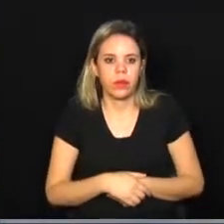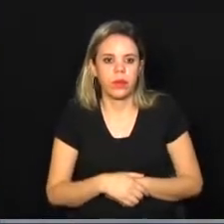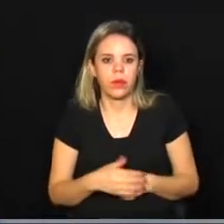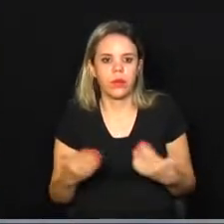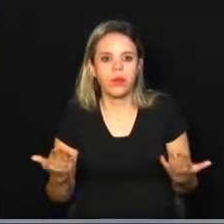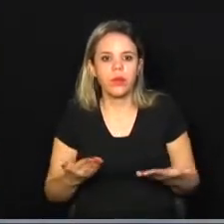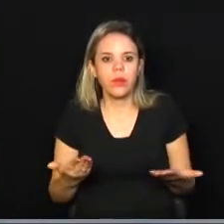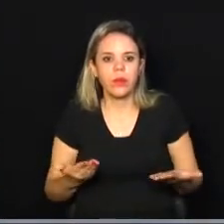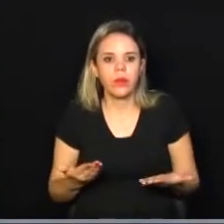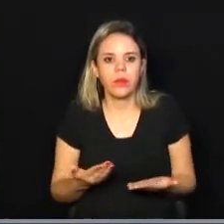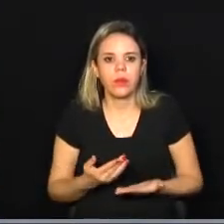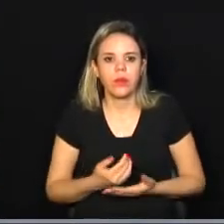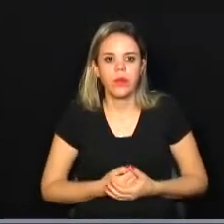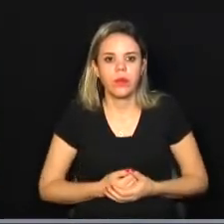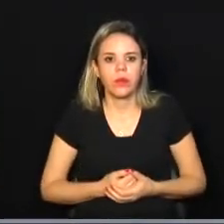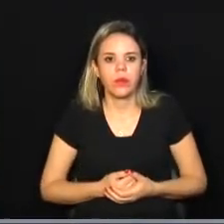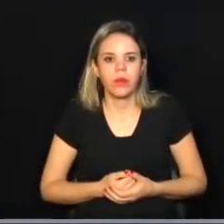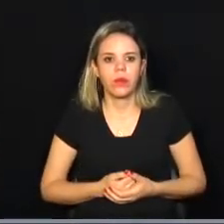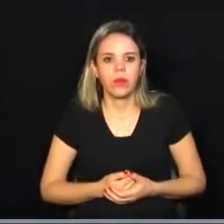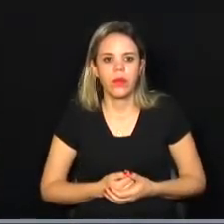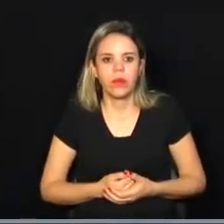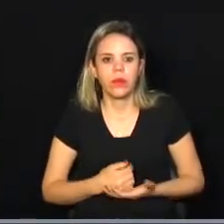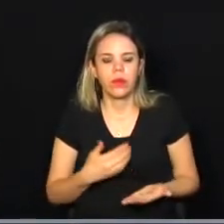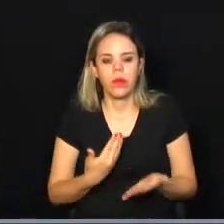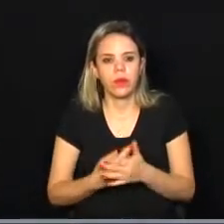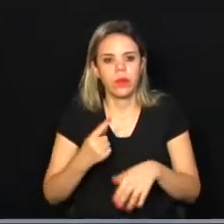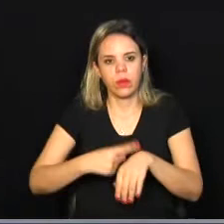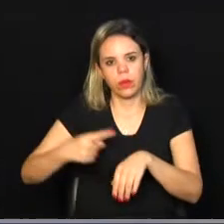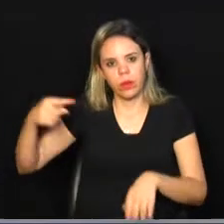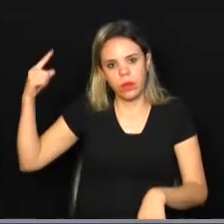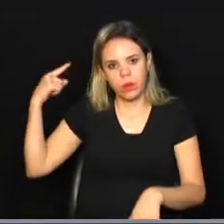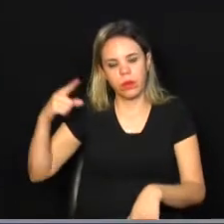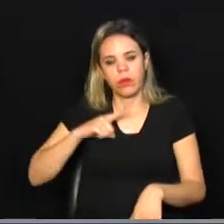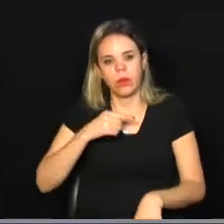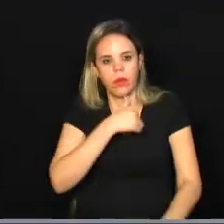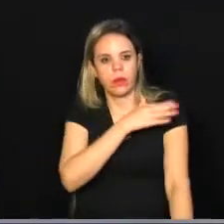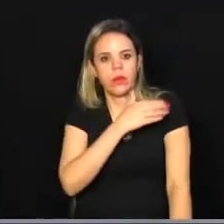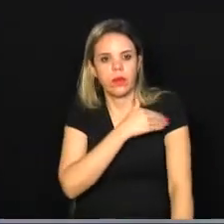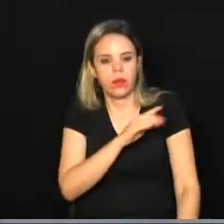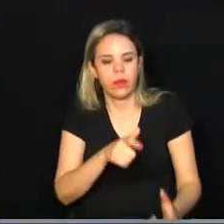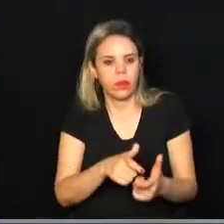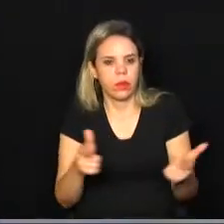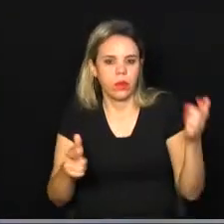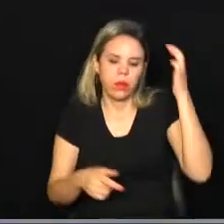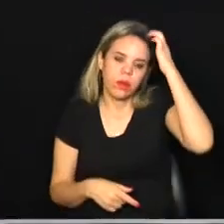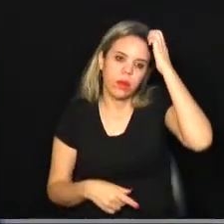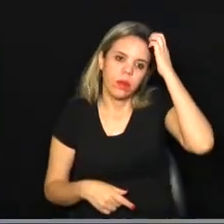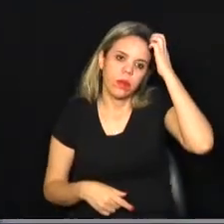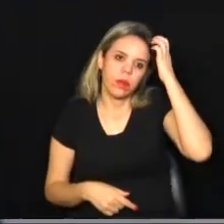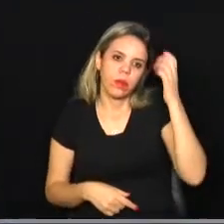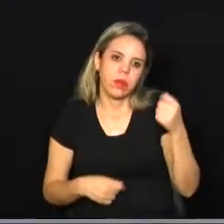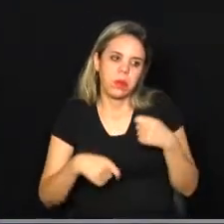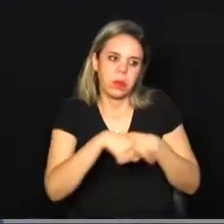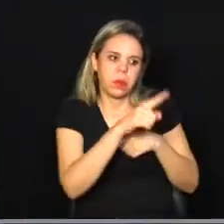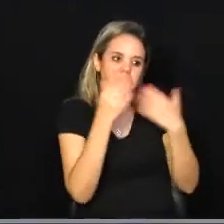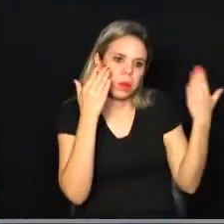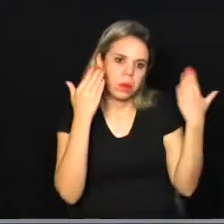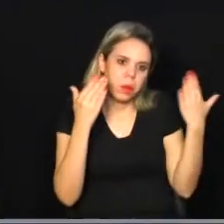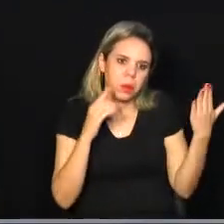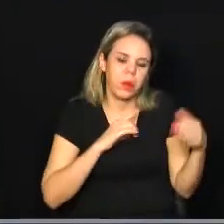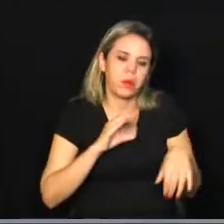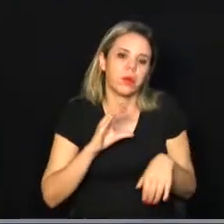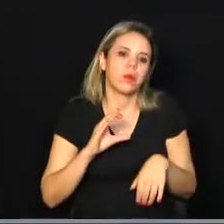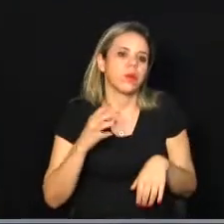Agora, sem dúvida, até pouco tempo atrás tinha um preconceito muito grande. Ir num psicólogo, ter um